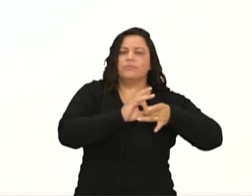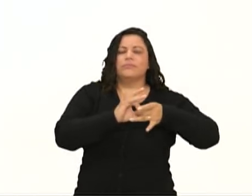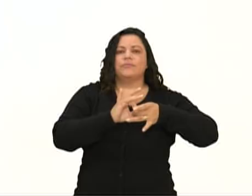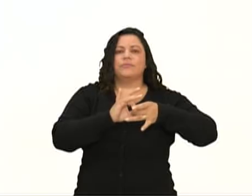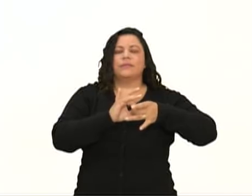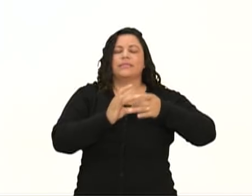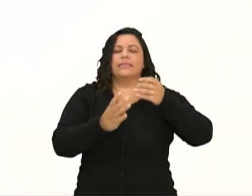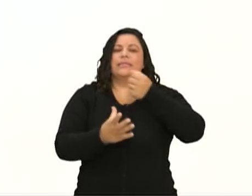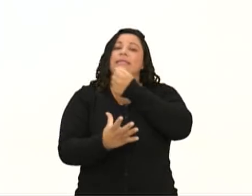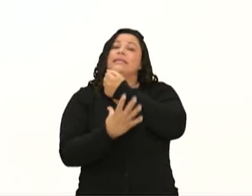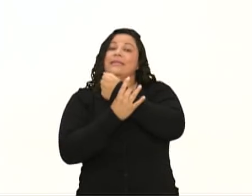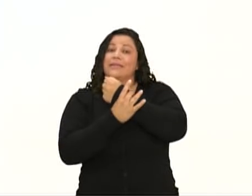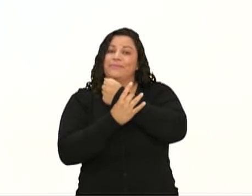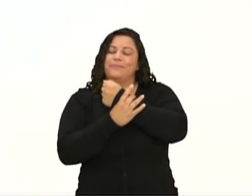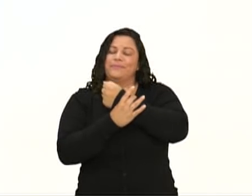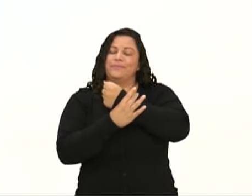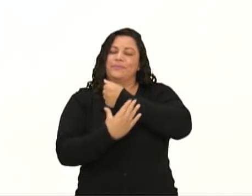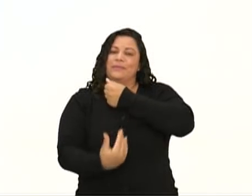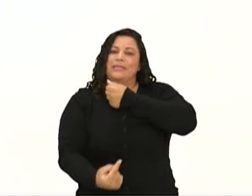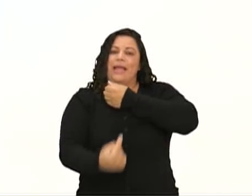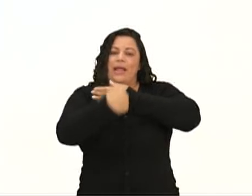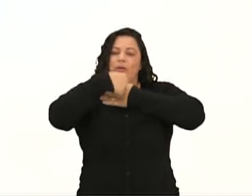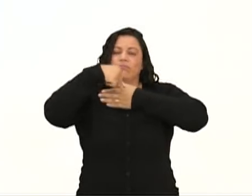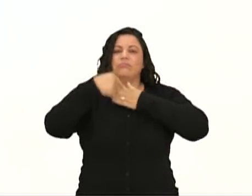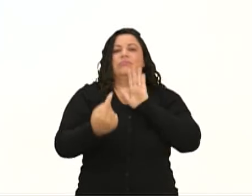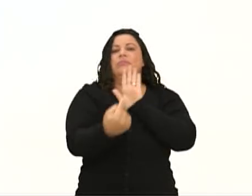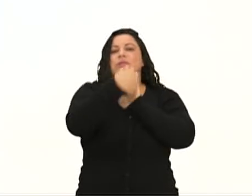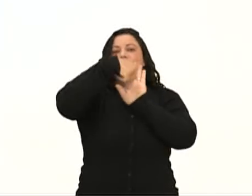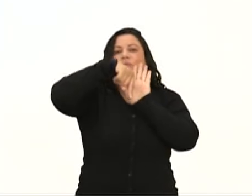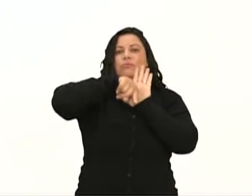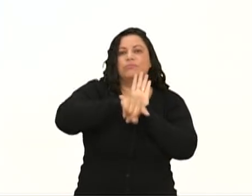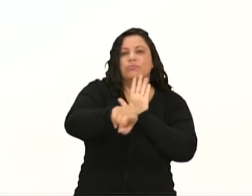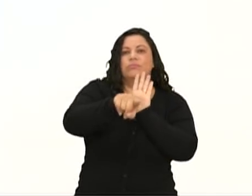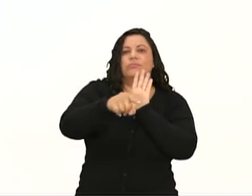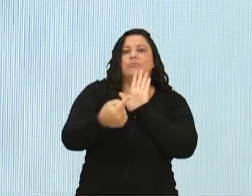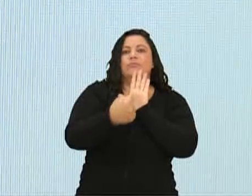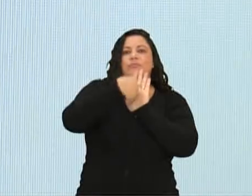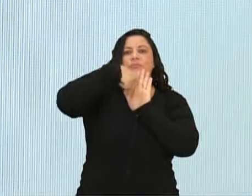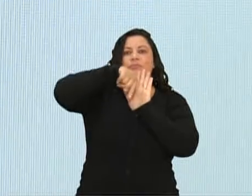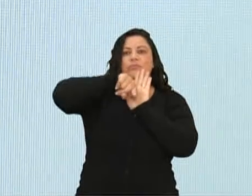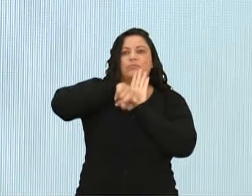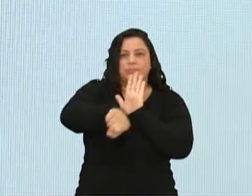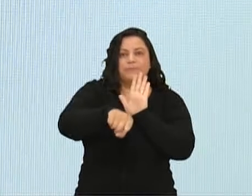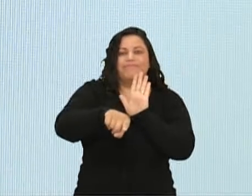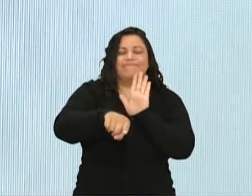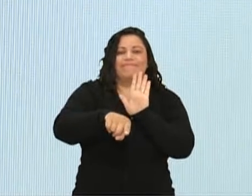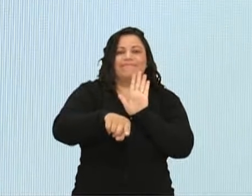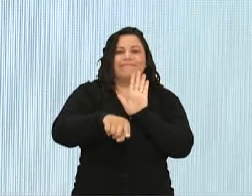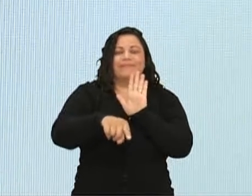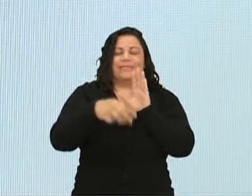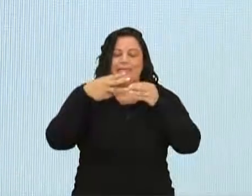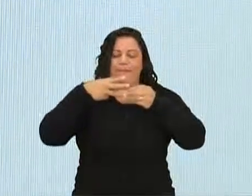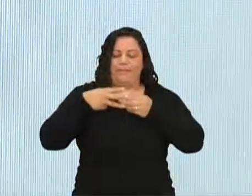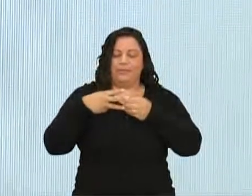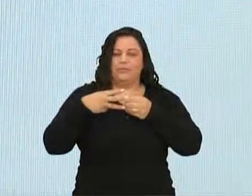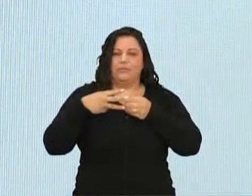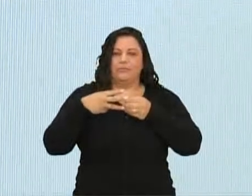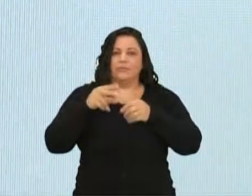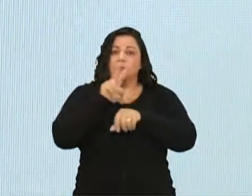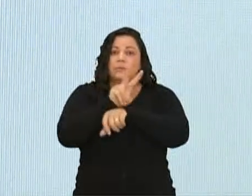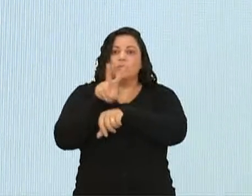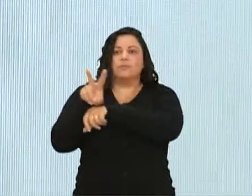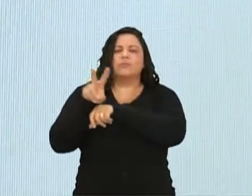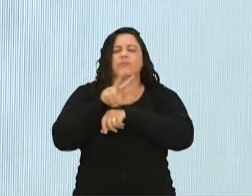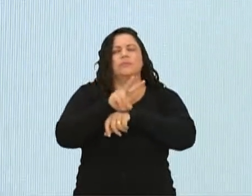acontece? Acontece que isso bloqueia, não deixa esses antígenos chegarem até as nossas células. Então, o que todo